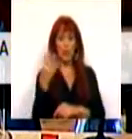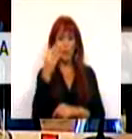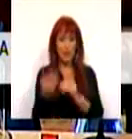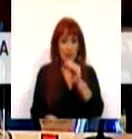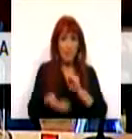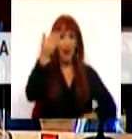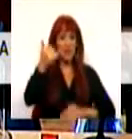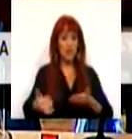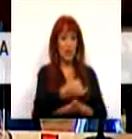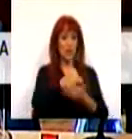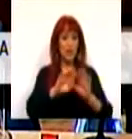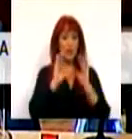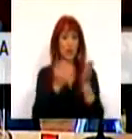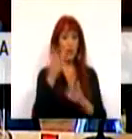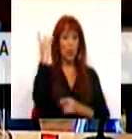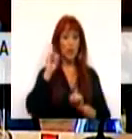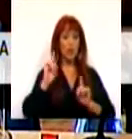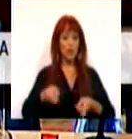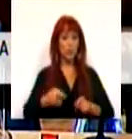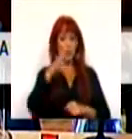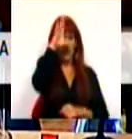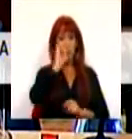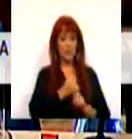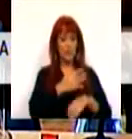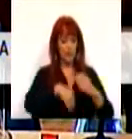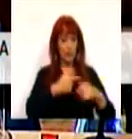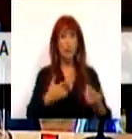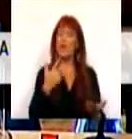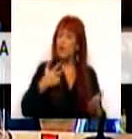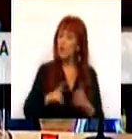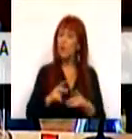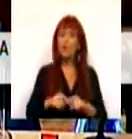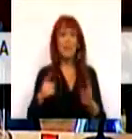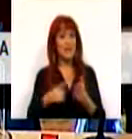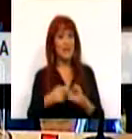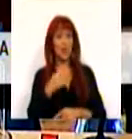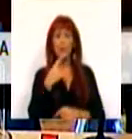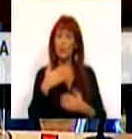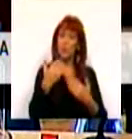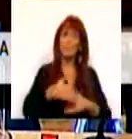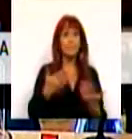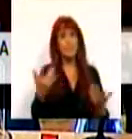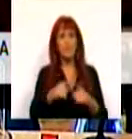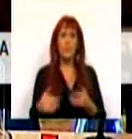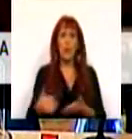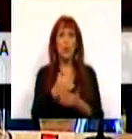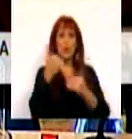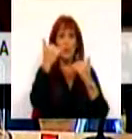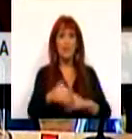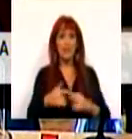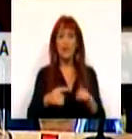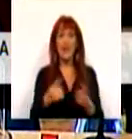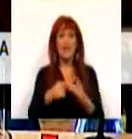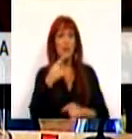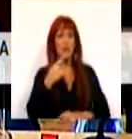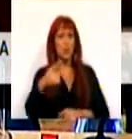para as receitas gerais da cultura desde que o Governo iniciou funções. É verdade que as necessidades são ilimitadas para recursos limitados. O